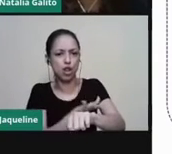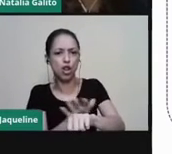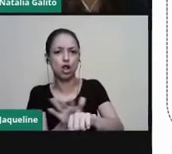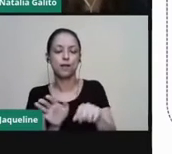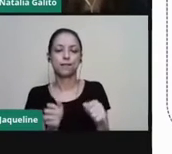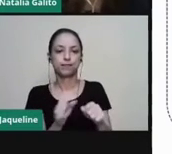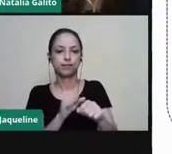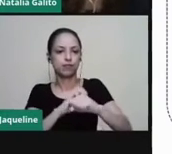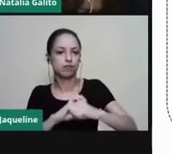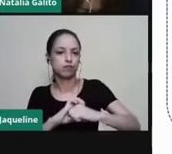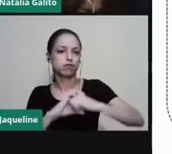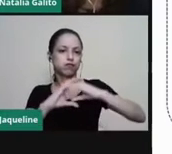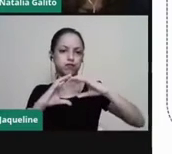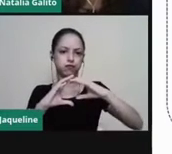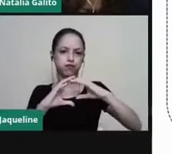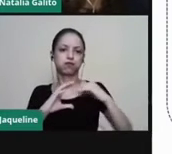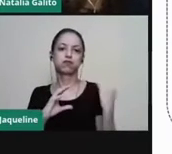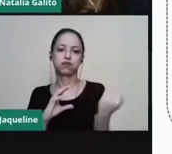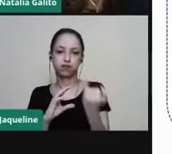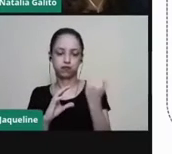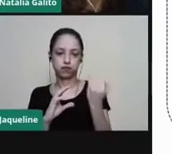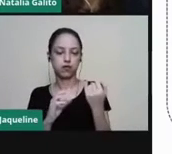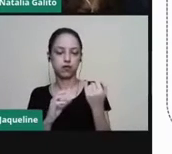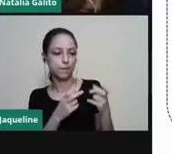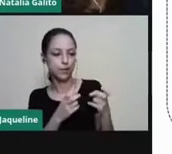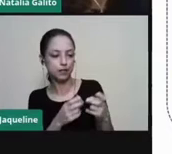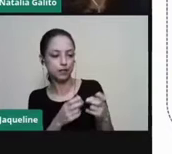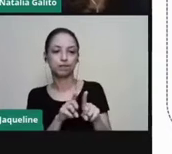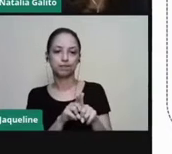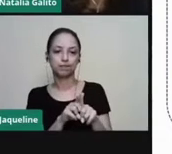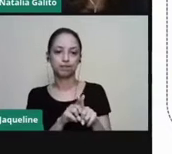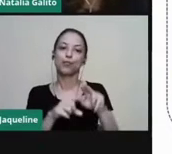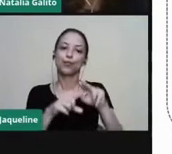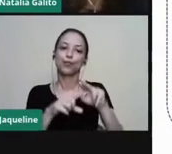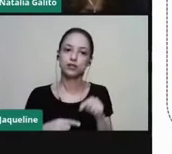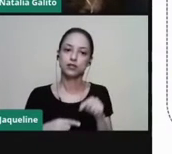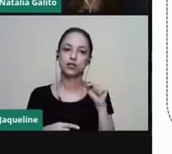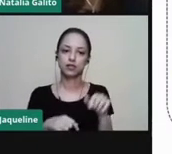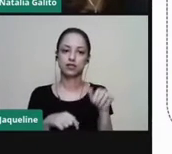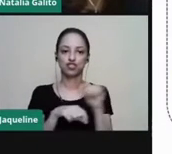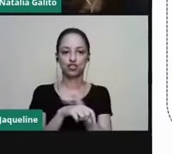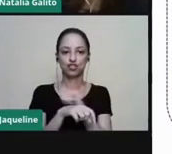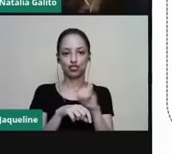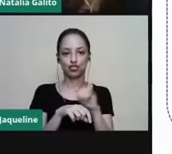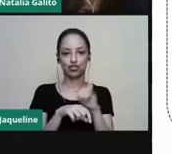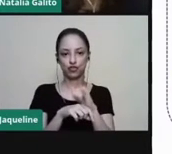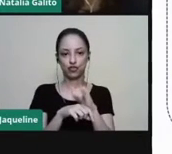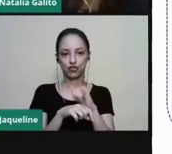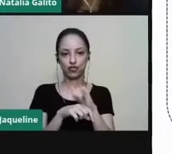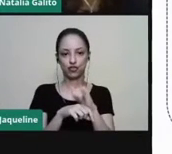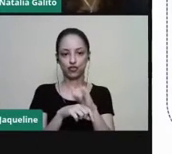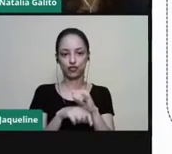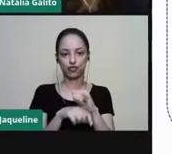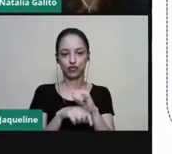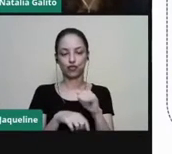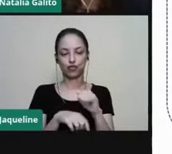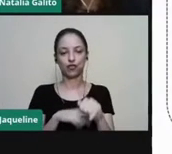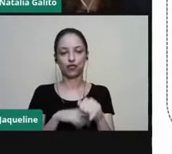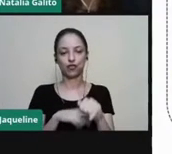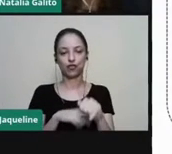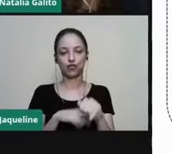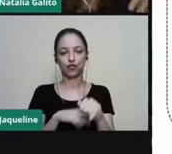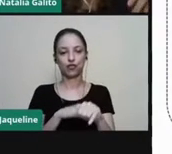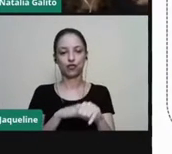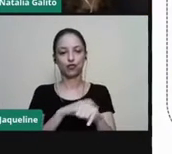uma dilatação significativa do vaso. Graças a essa chegada de um fluxo constante, né, e linear,